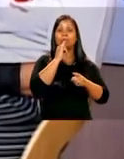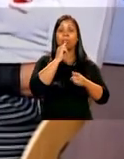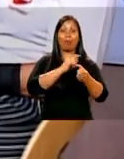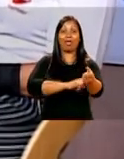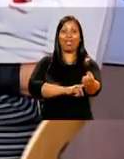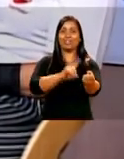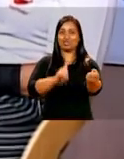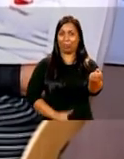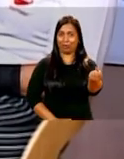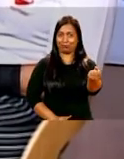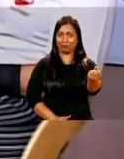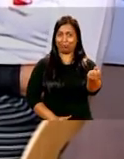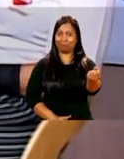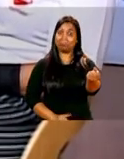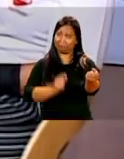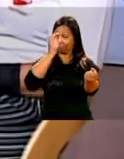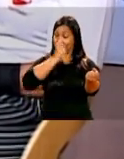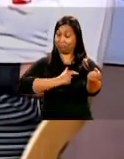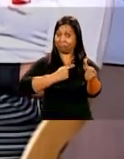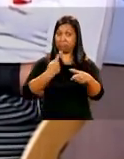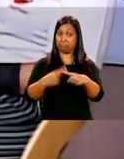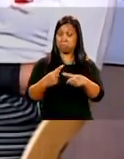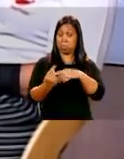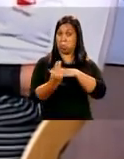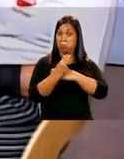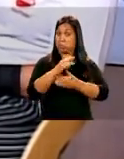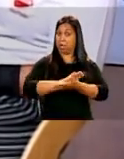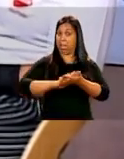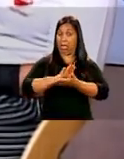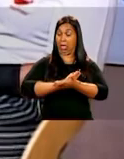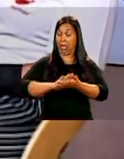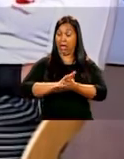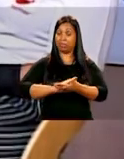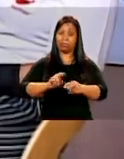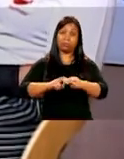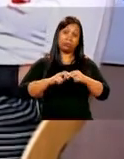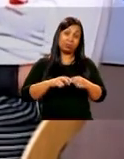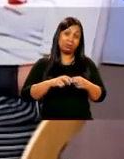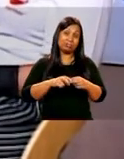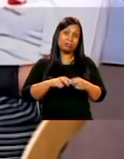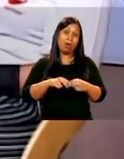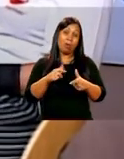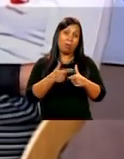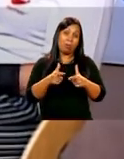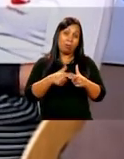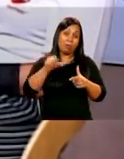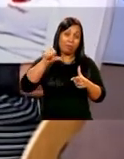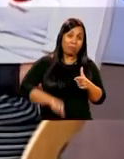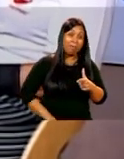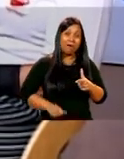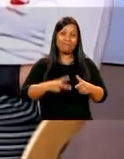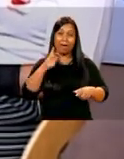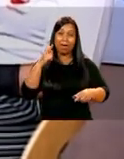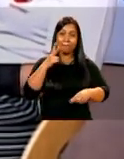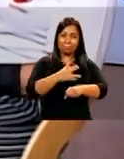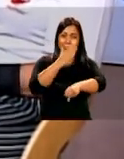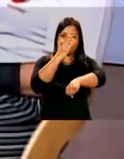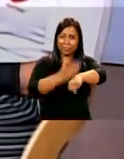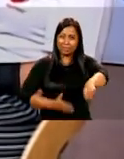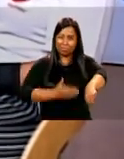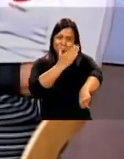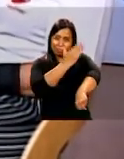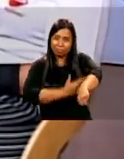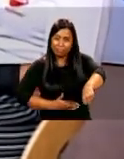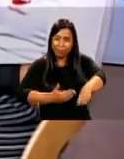diabético. A pessoa, às vezes, ou porque não se cuida, ou por uma complicação da doença, vai para uma amputação. O amputado é